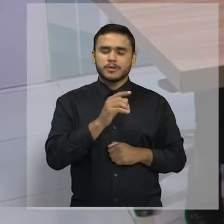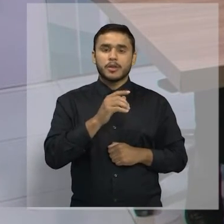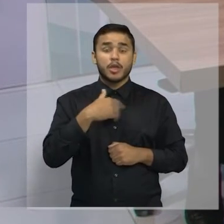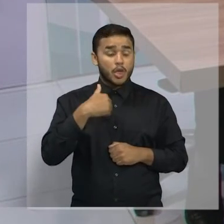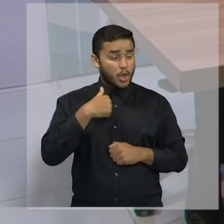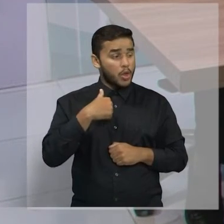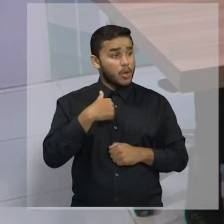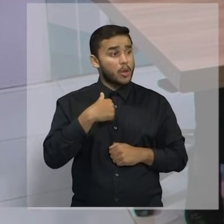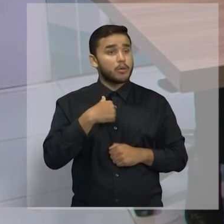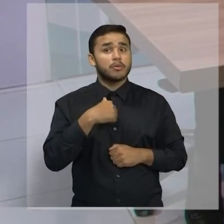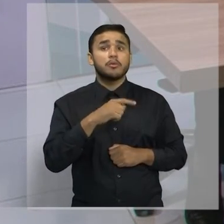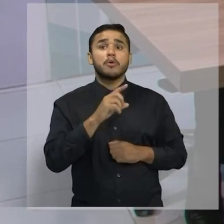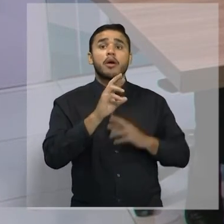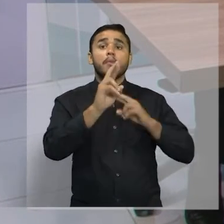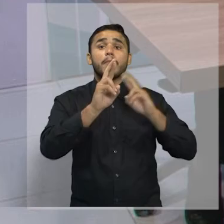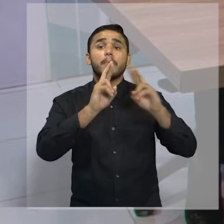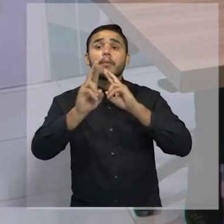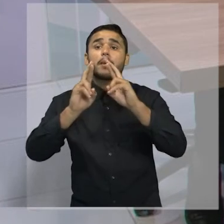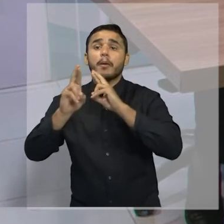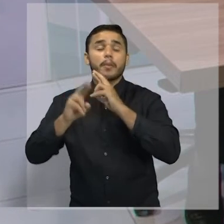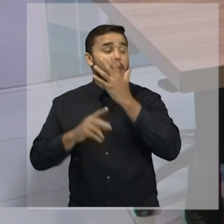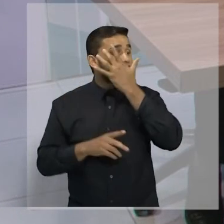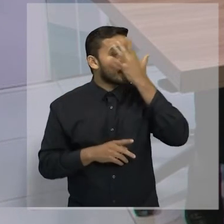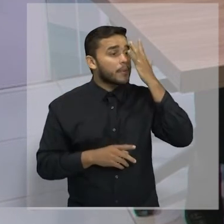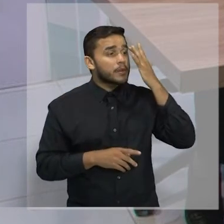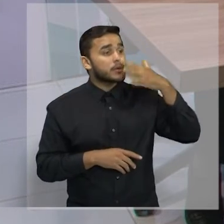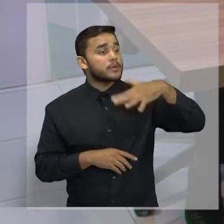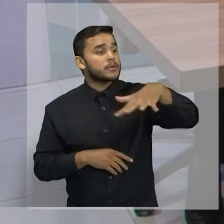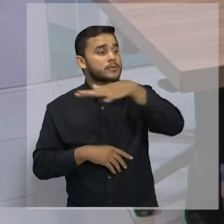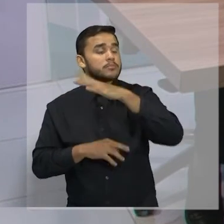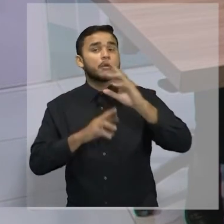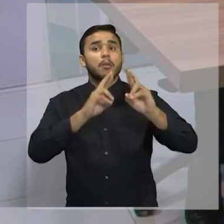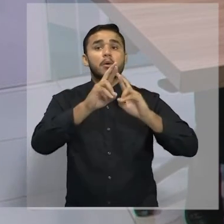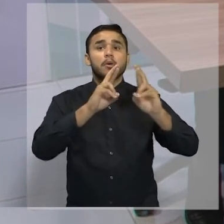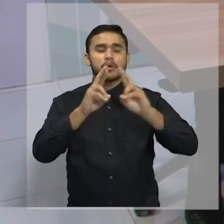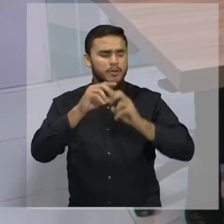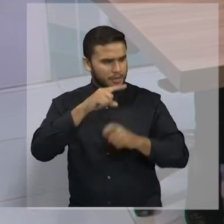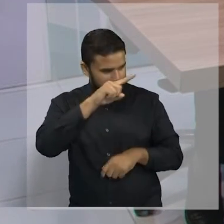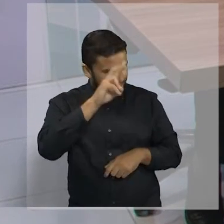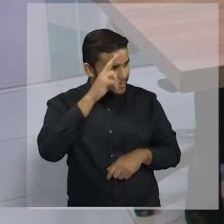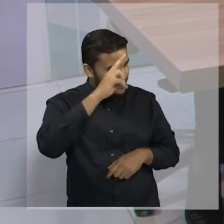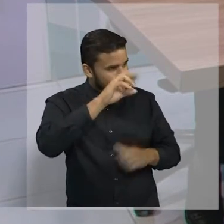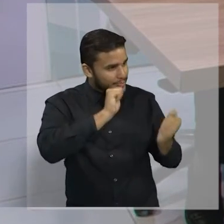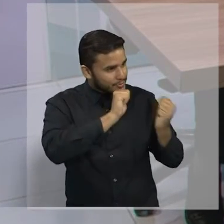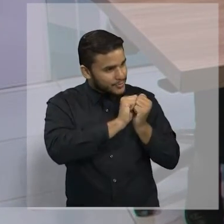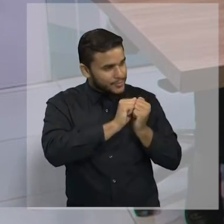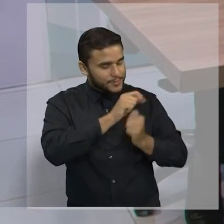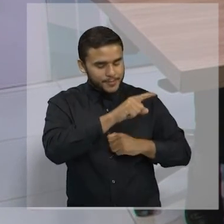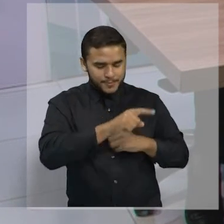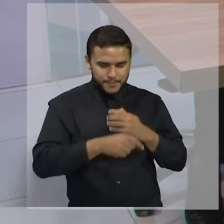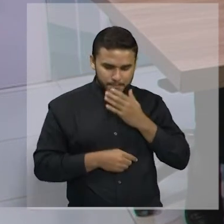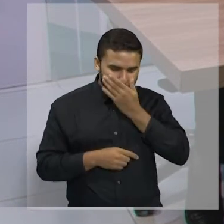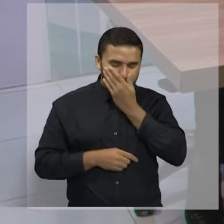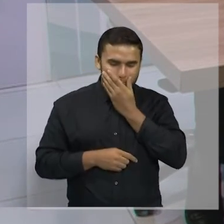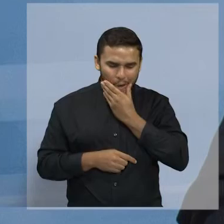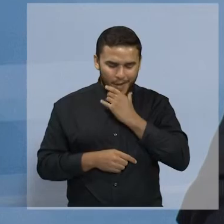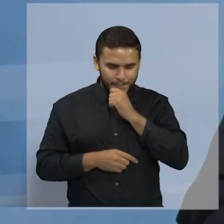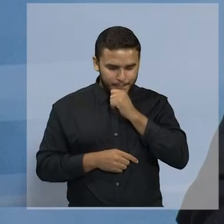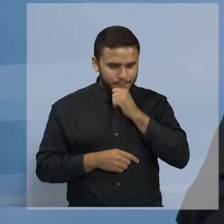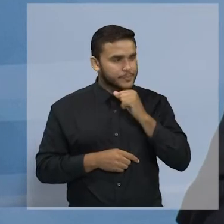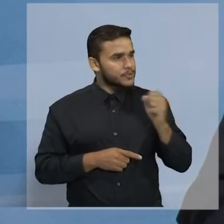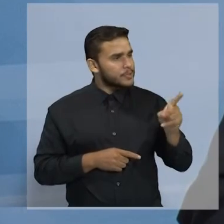às pessoas sobre o problema. E o que a gente observou, Arnaldo? Ali que você gravou comigo vários programas. Um